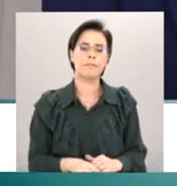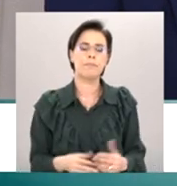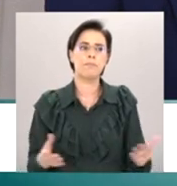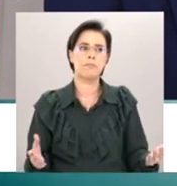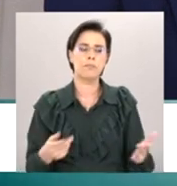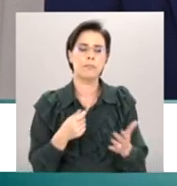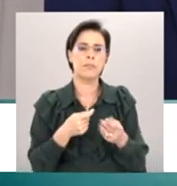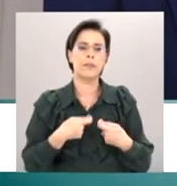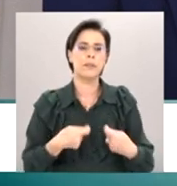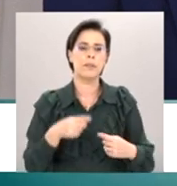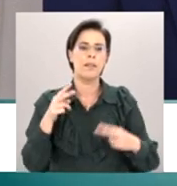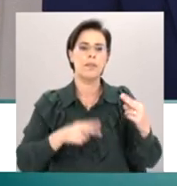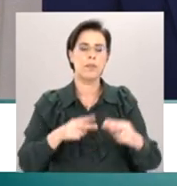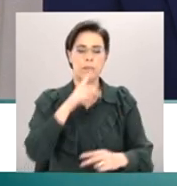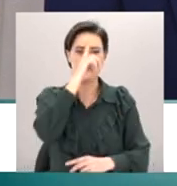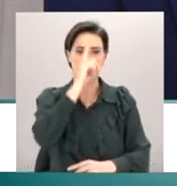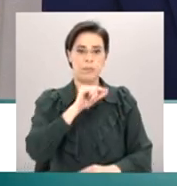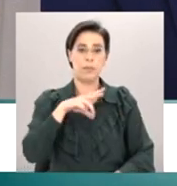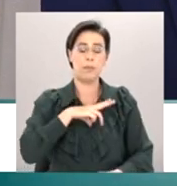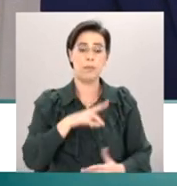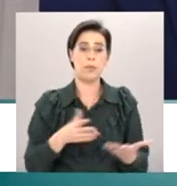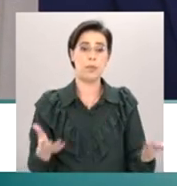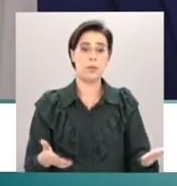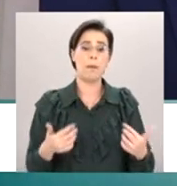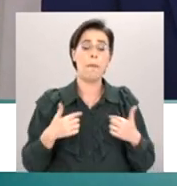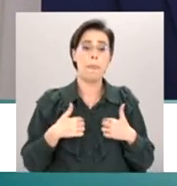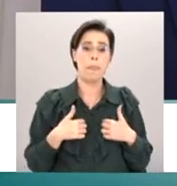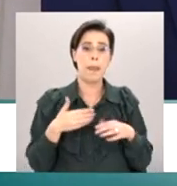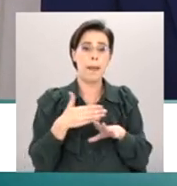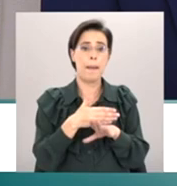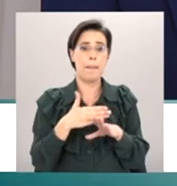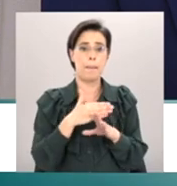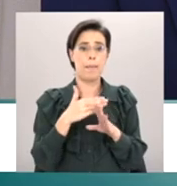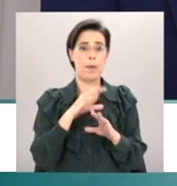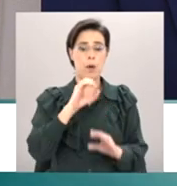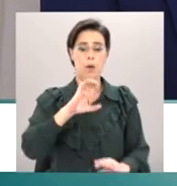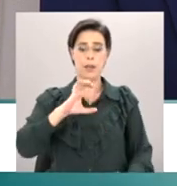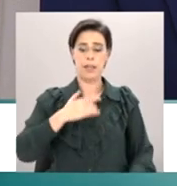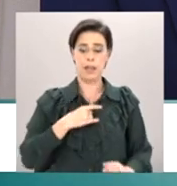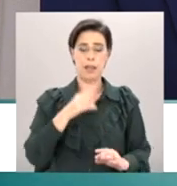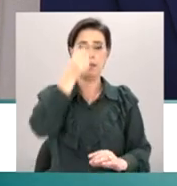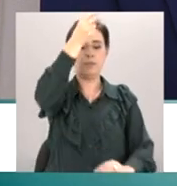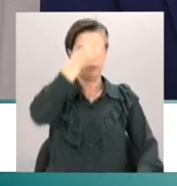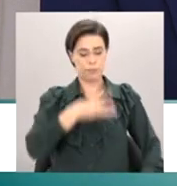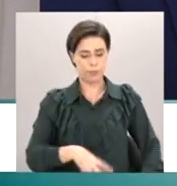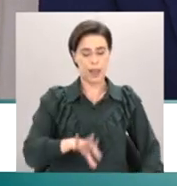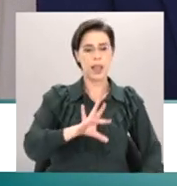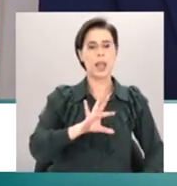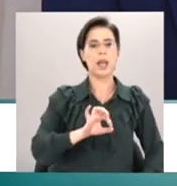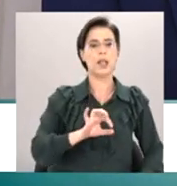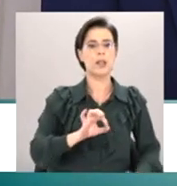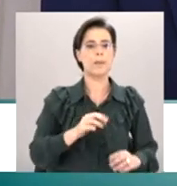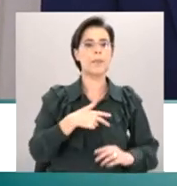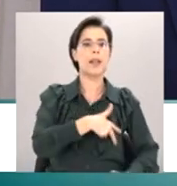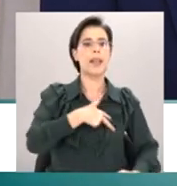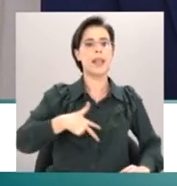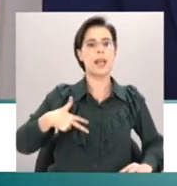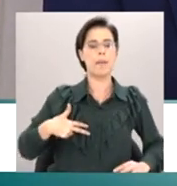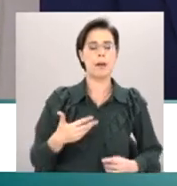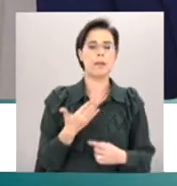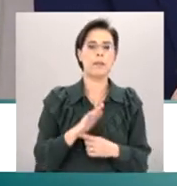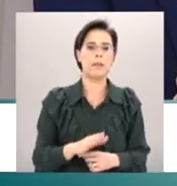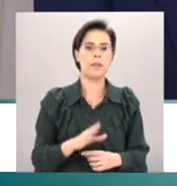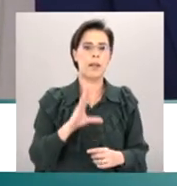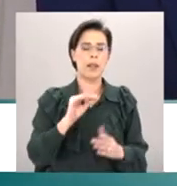enfim a carga fiscal é muito alta em Portugal nós estamos a meio da tabela de LCD em 18º lugar na Dinamarca por exemplo